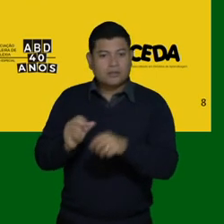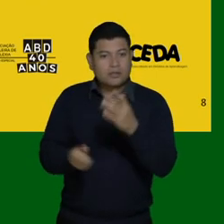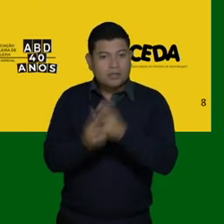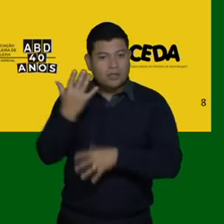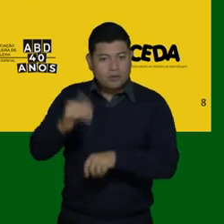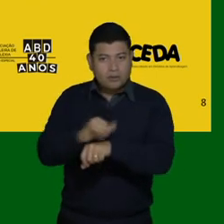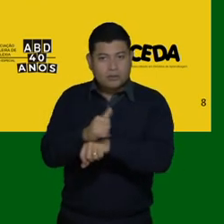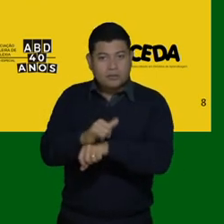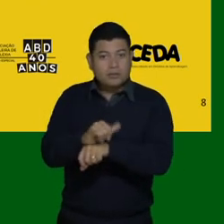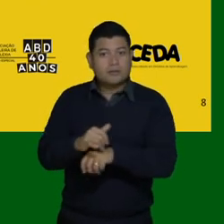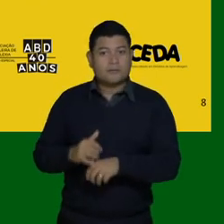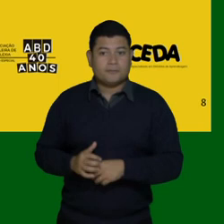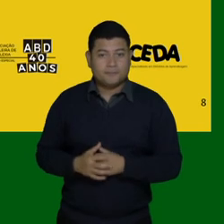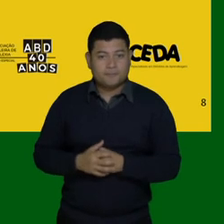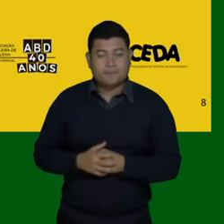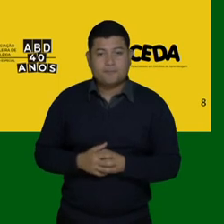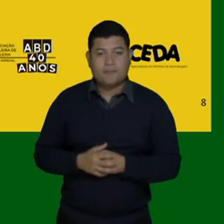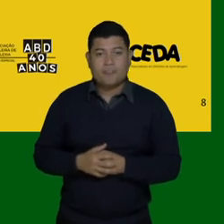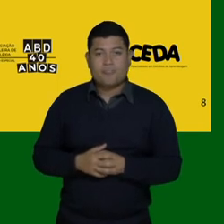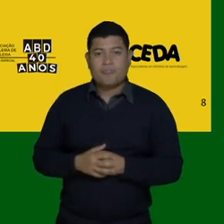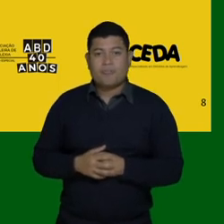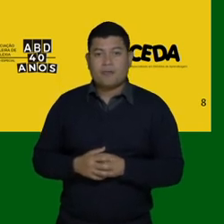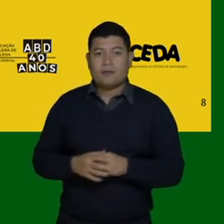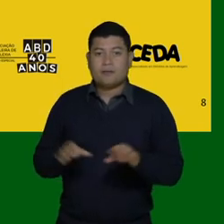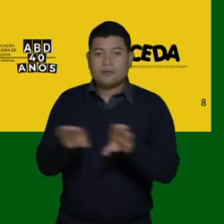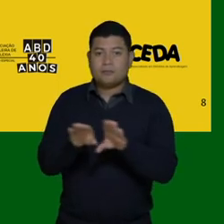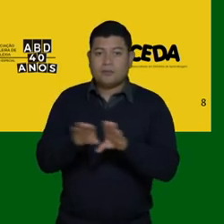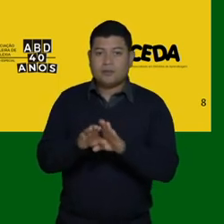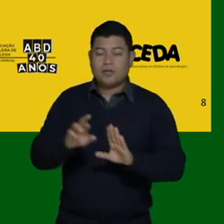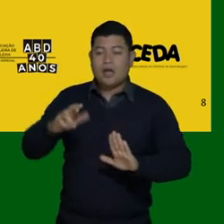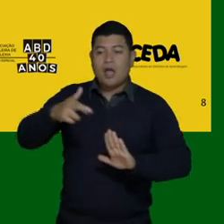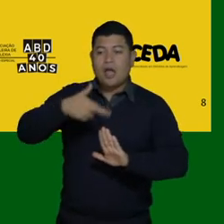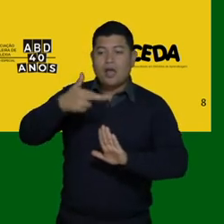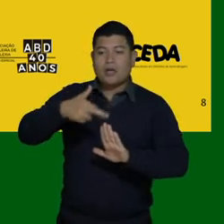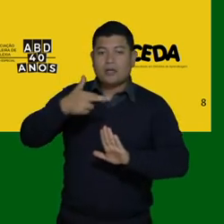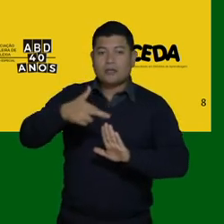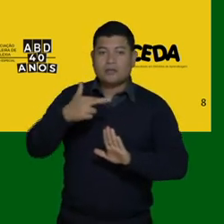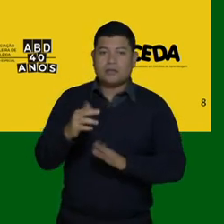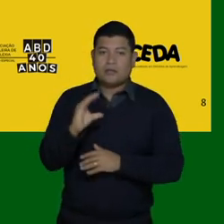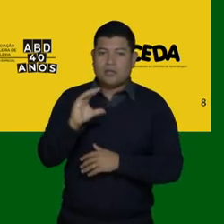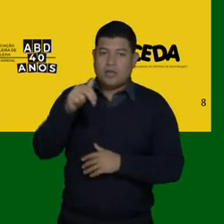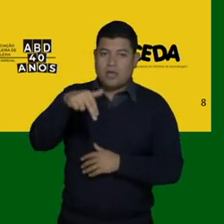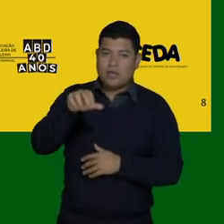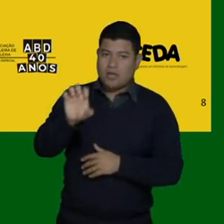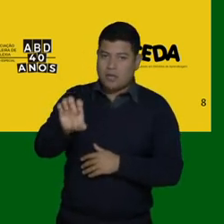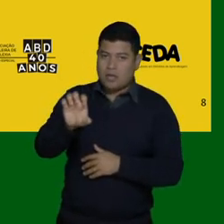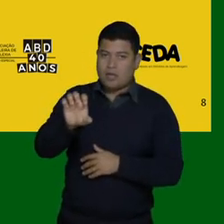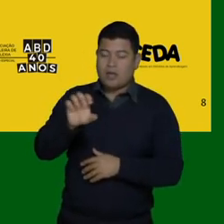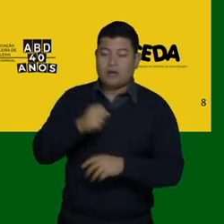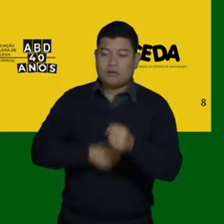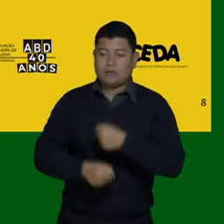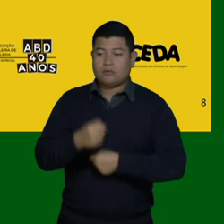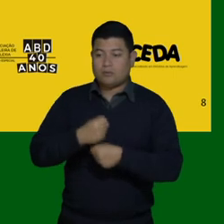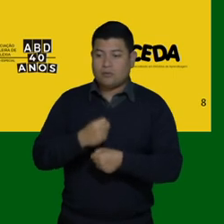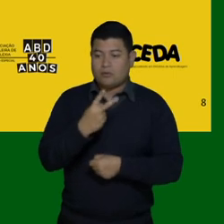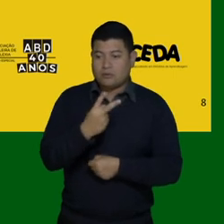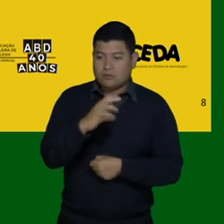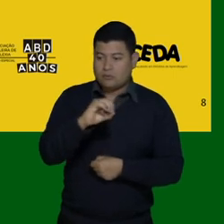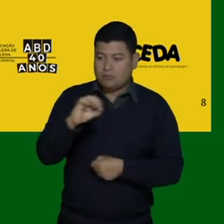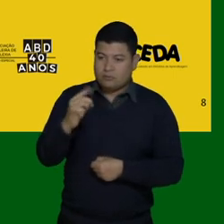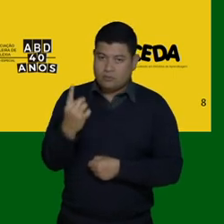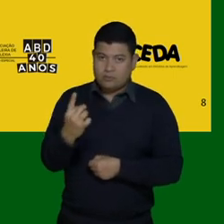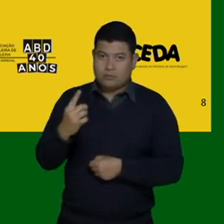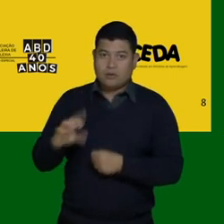a dia nós temos também a resolução CNE do Conselho Nacional de Educação que diz